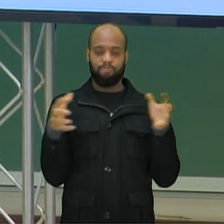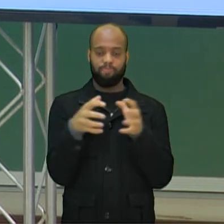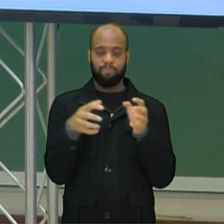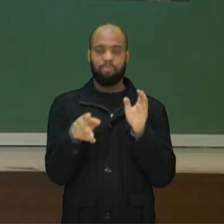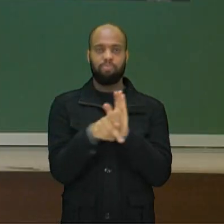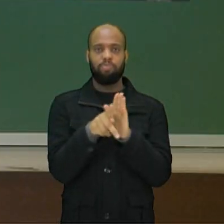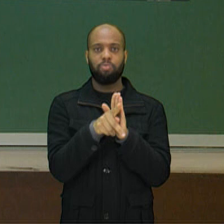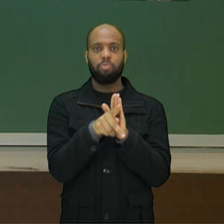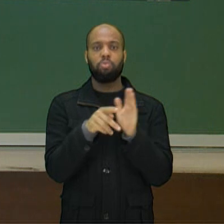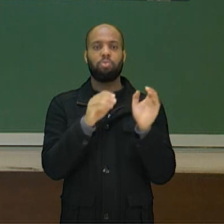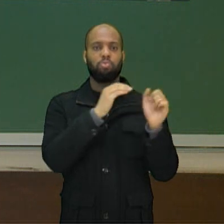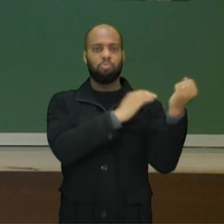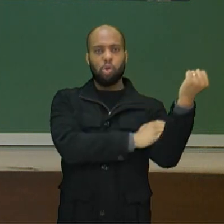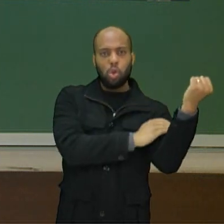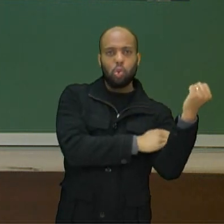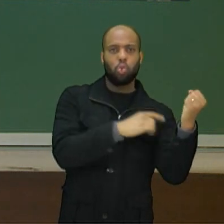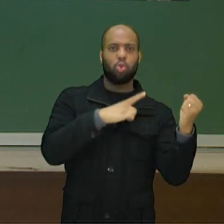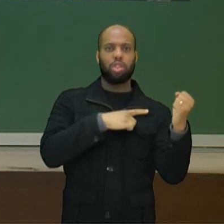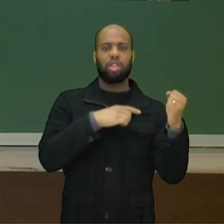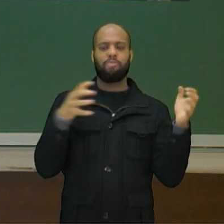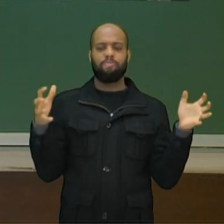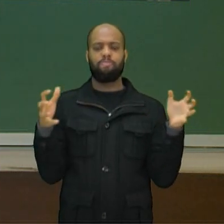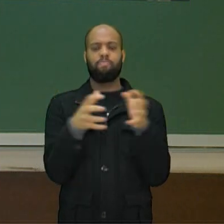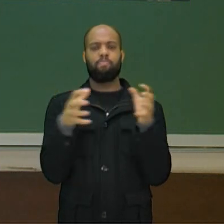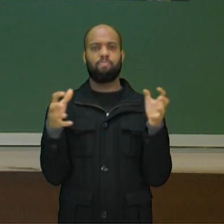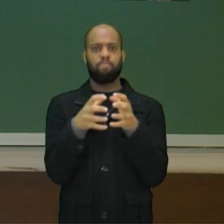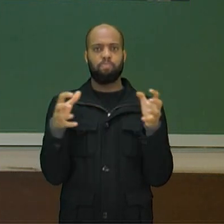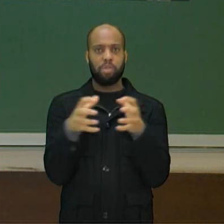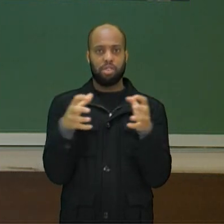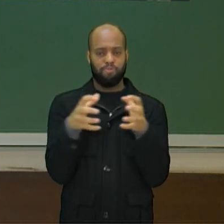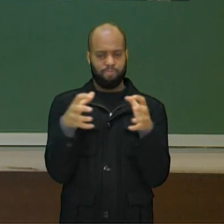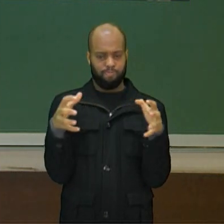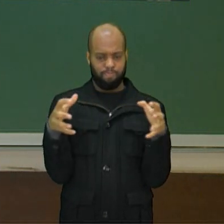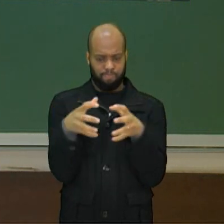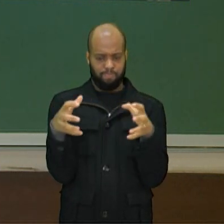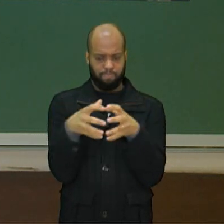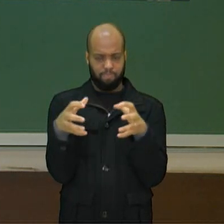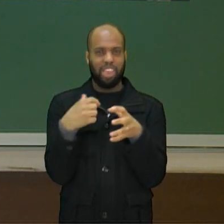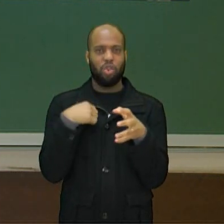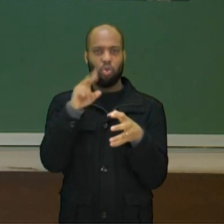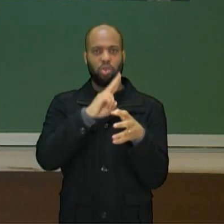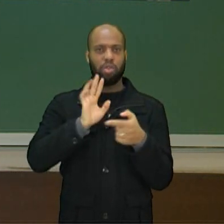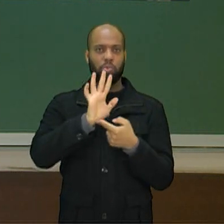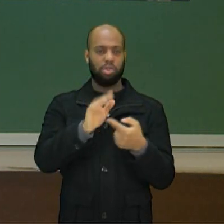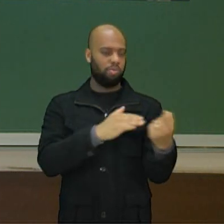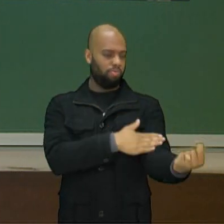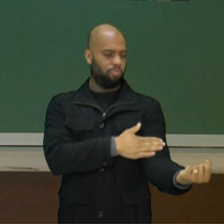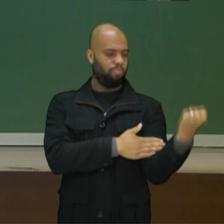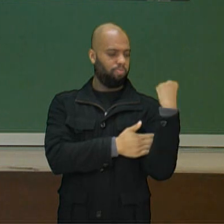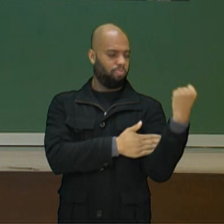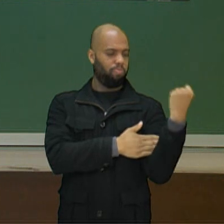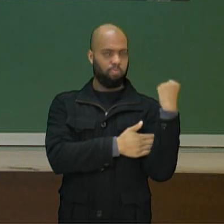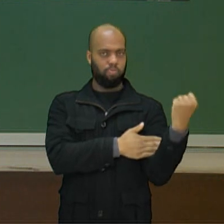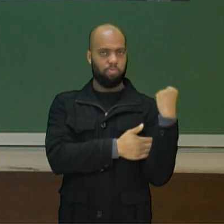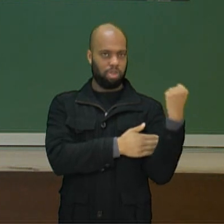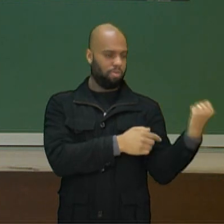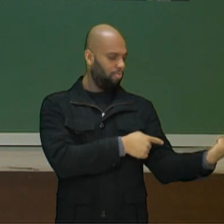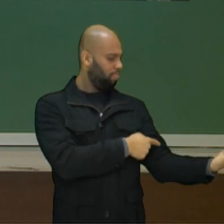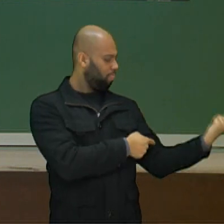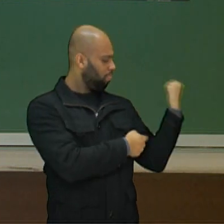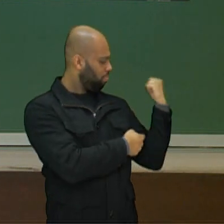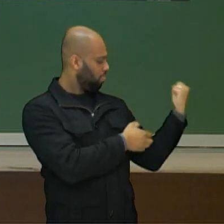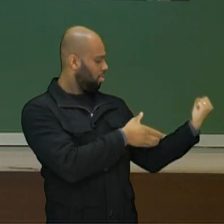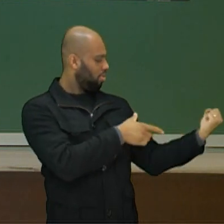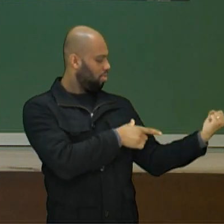muscular. Então, falamos da contração concêntrica, usei como exemplo o meu braço e o músculo bíceps braquial. Eu